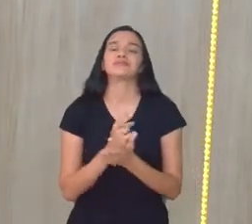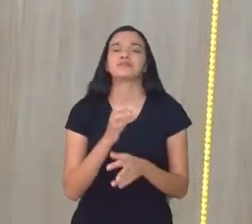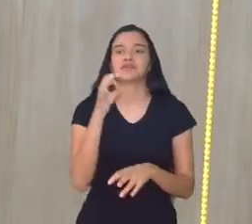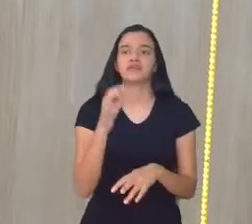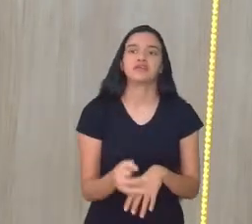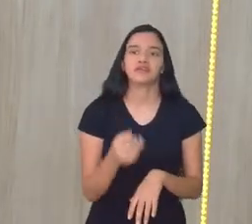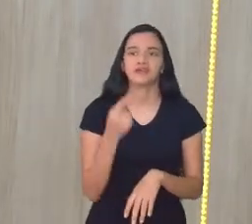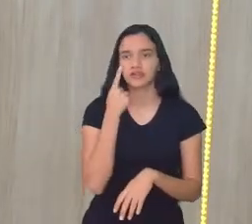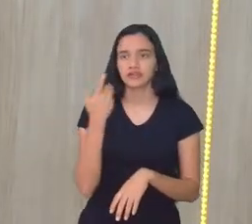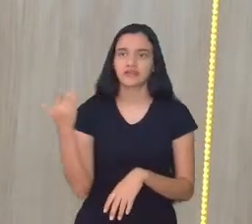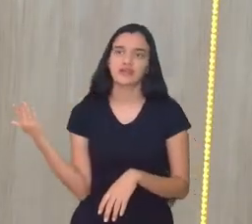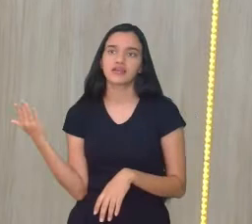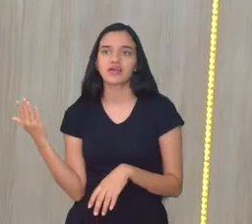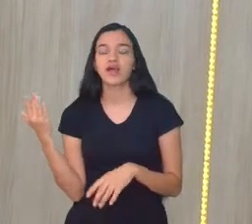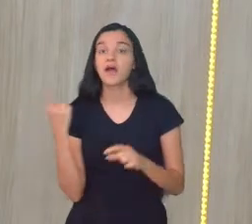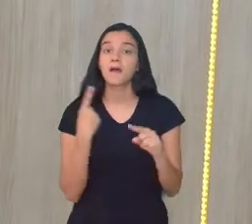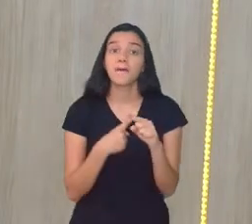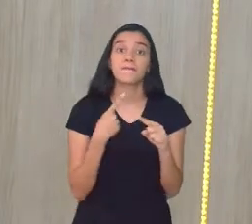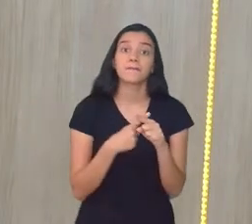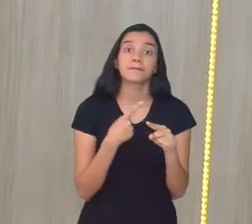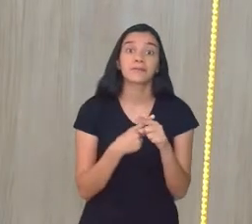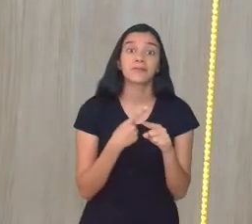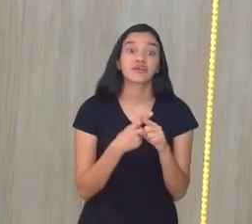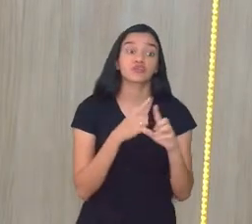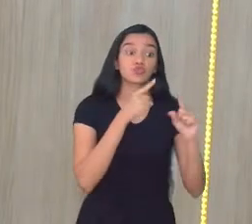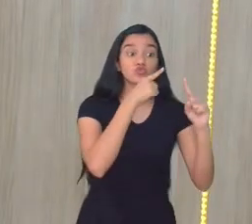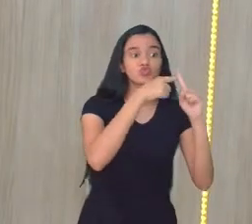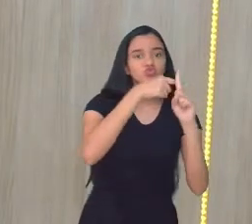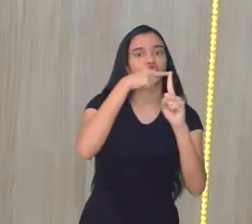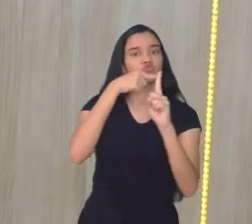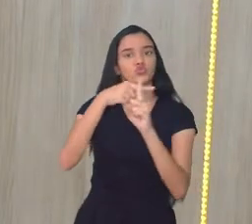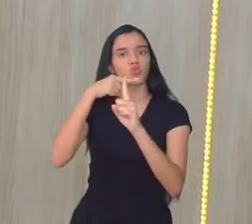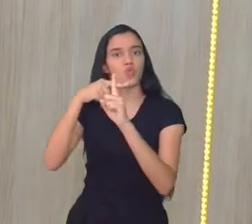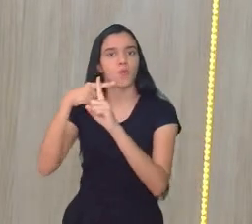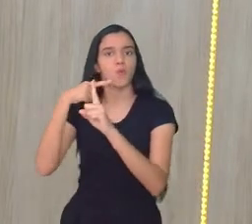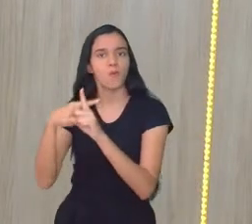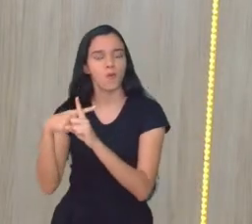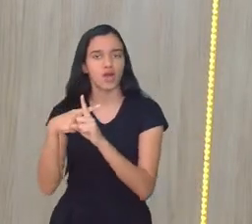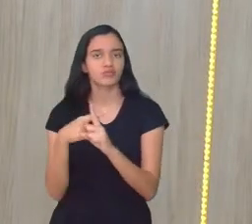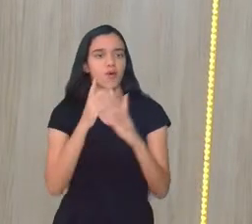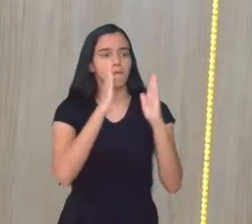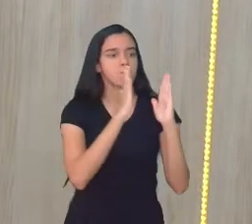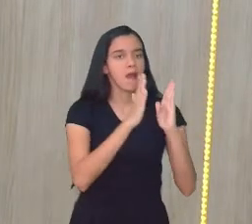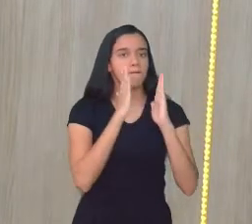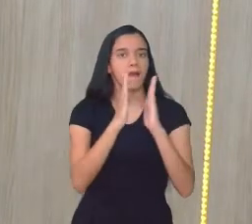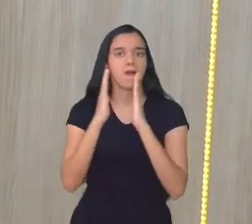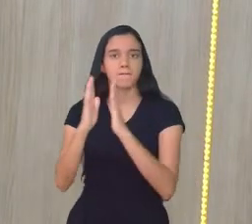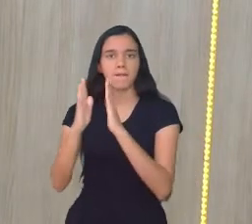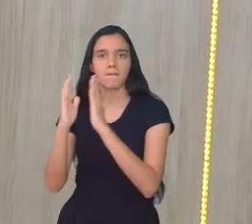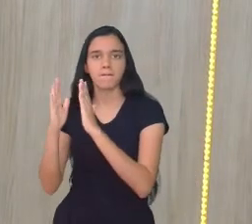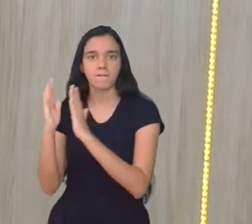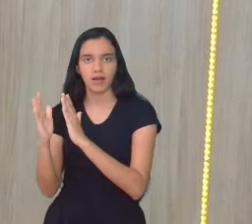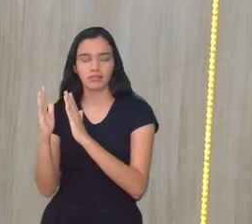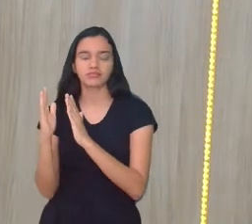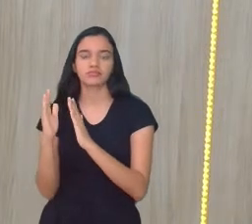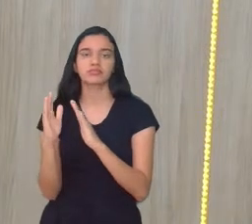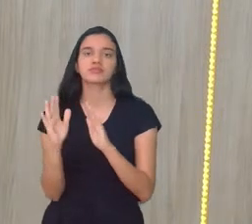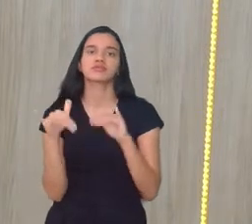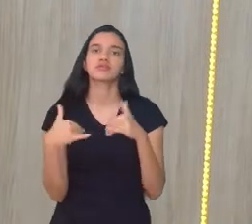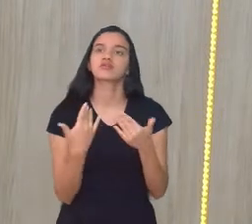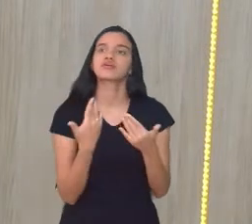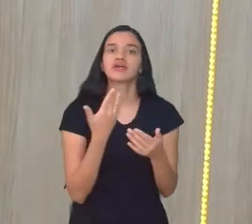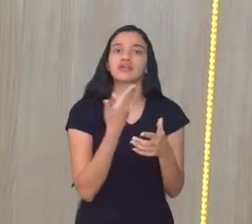É justamente isso, porque eu estou somando pedacinhos de um mesmo tamanho, de uma